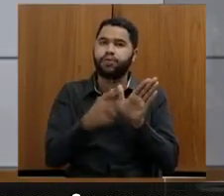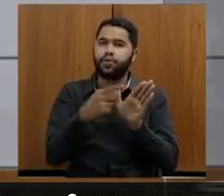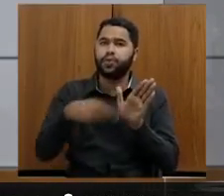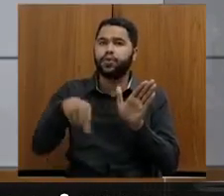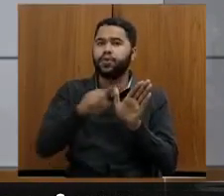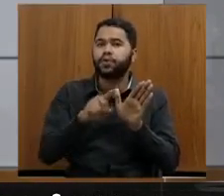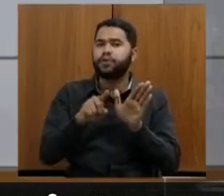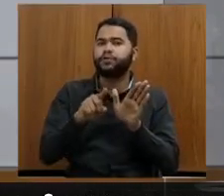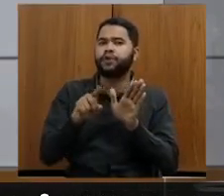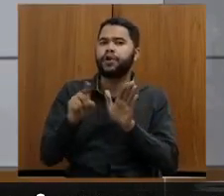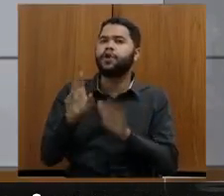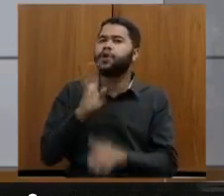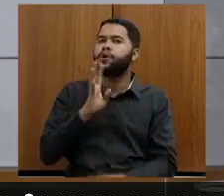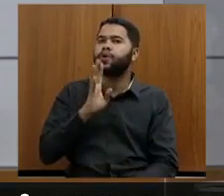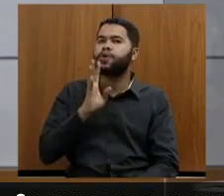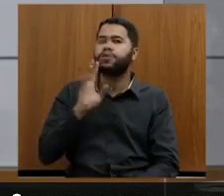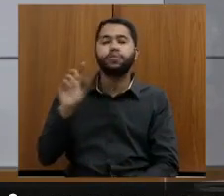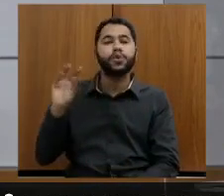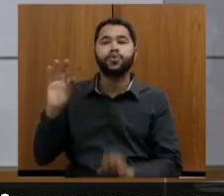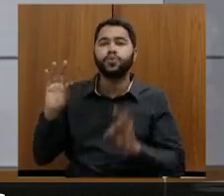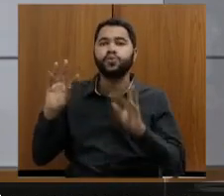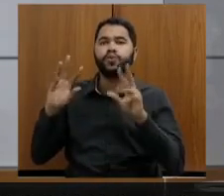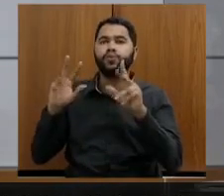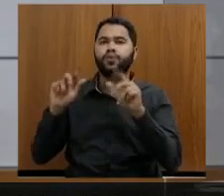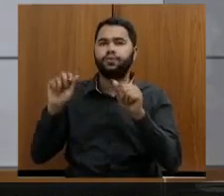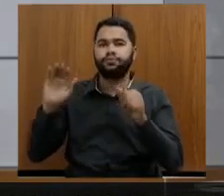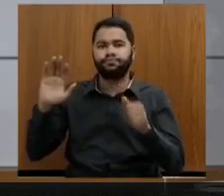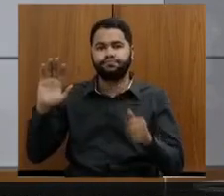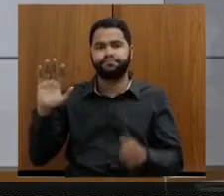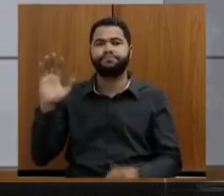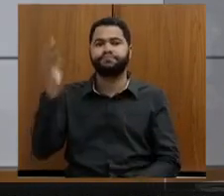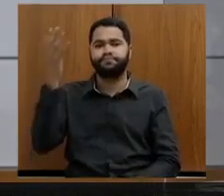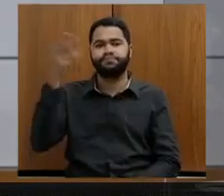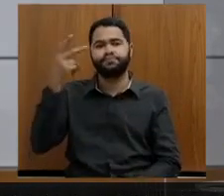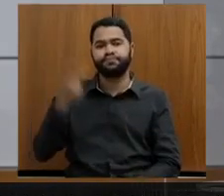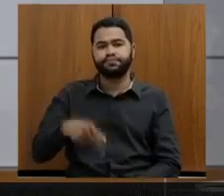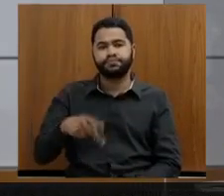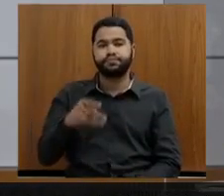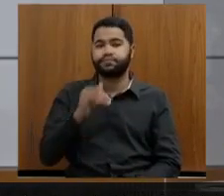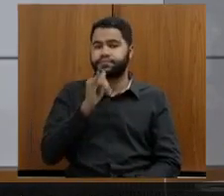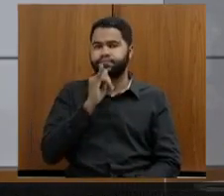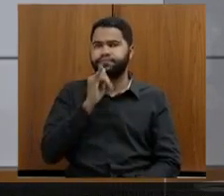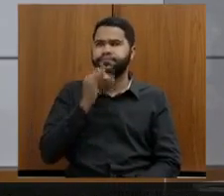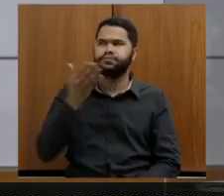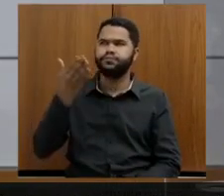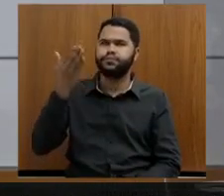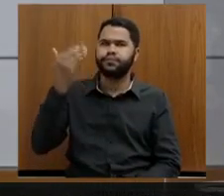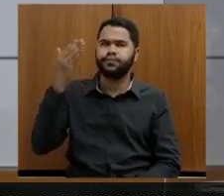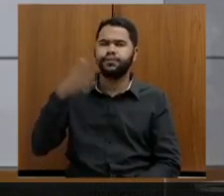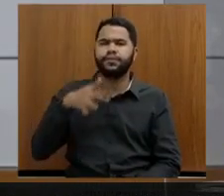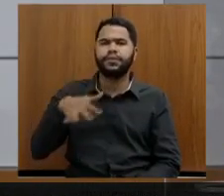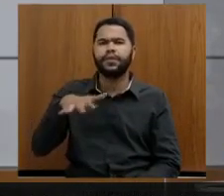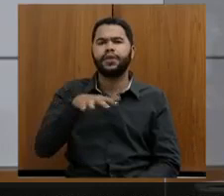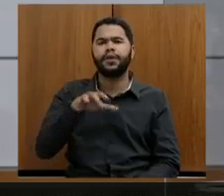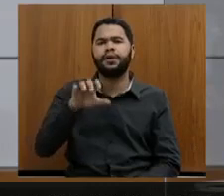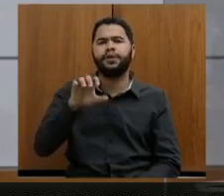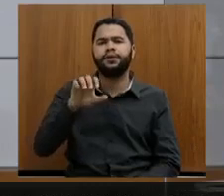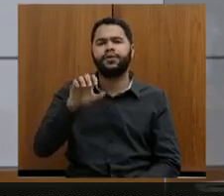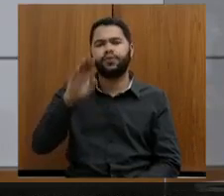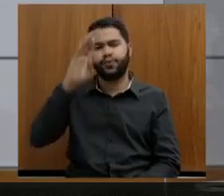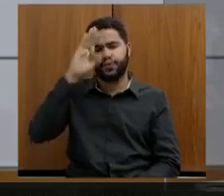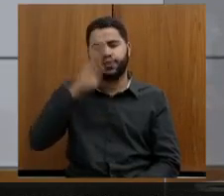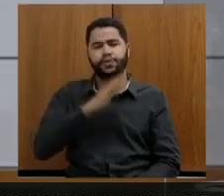conhecimento tudo isso que tá acontecendo no estado é outro dia por exemplo na região do deputado sargento Rodrigues